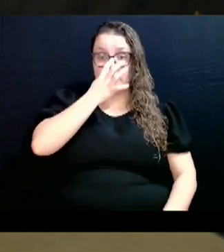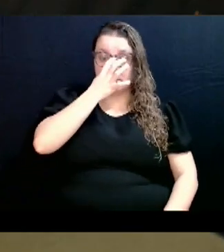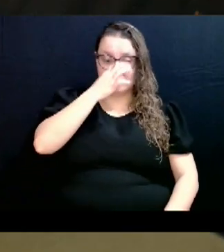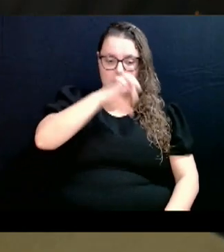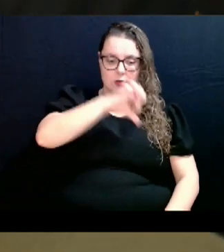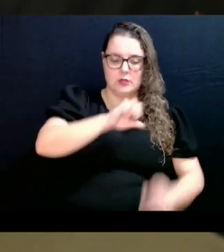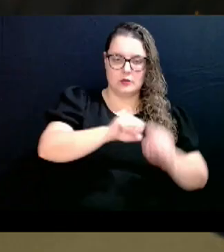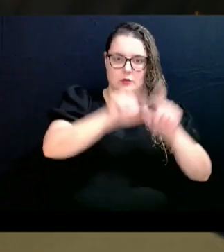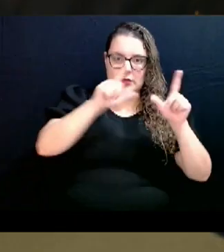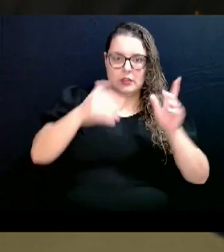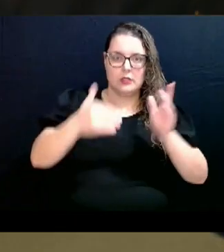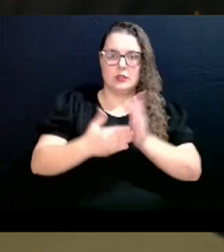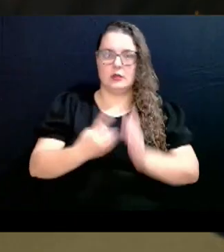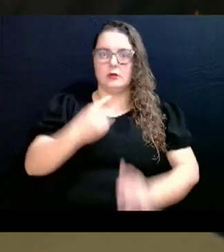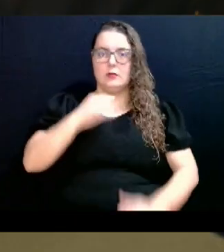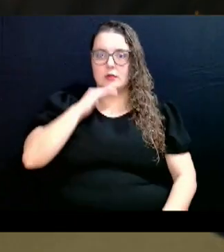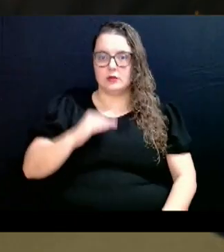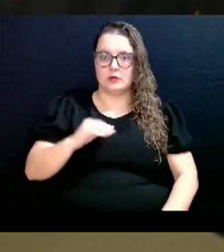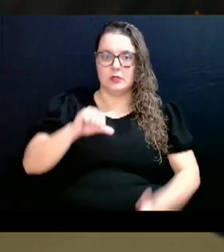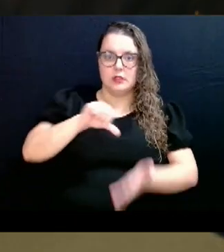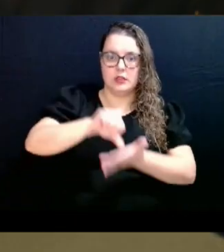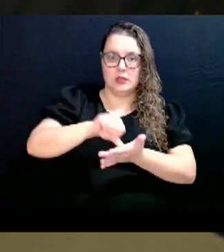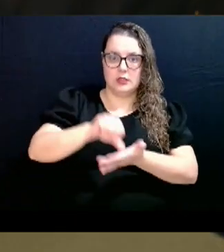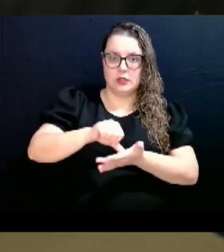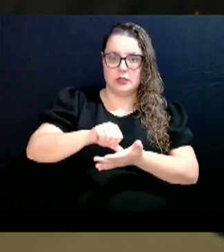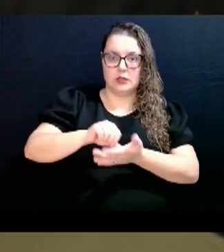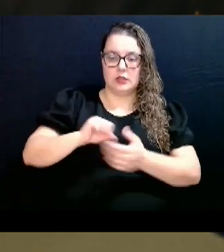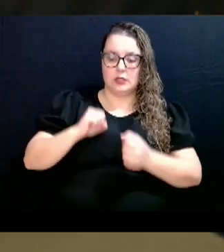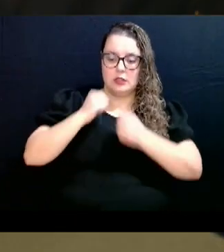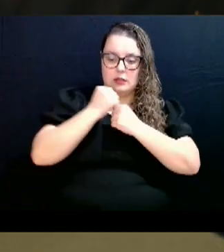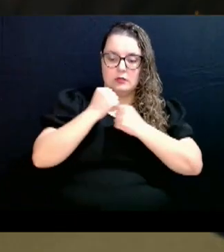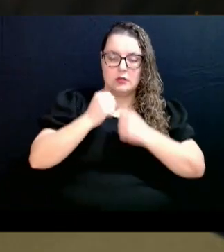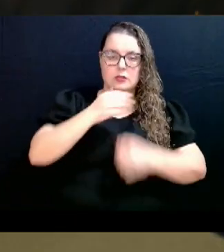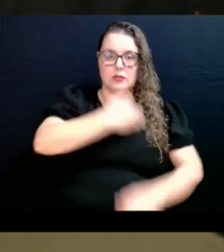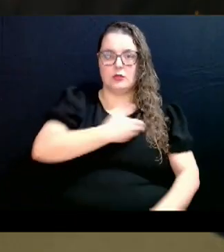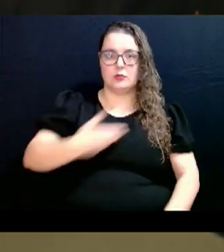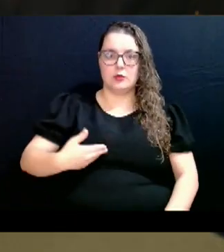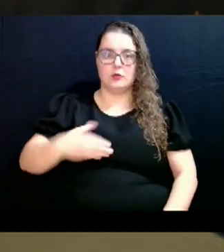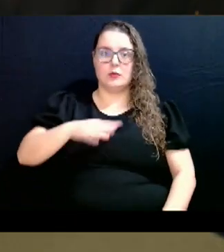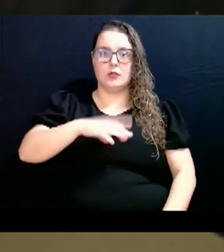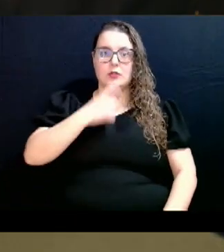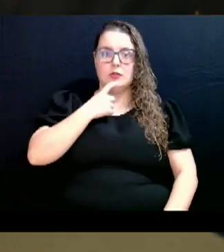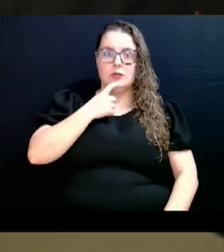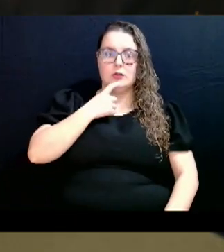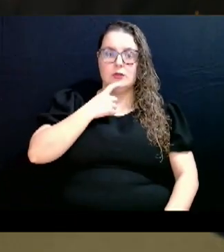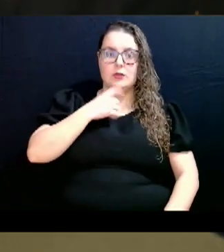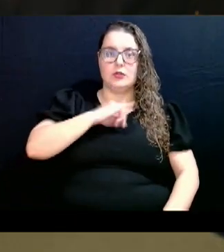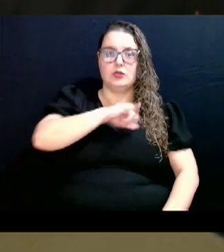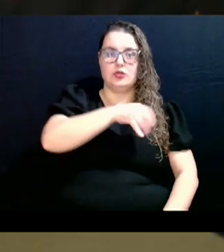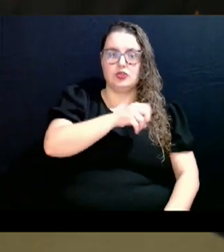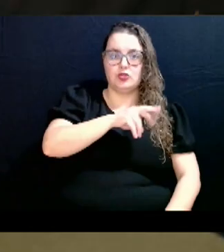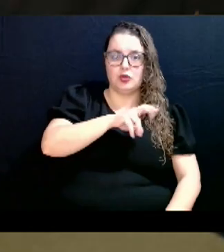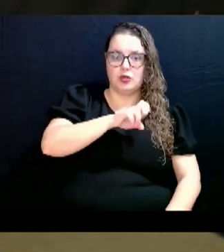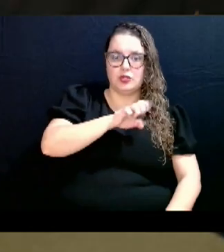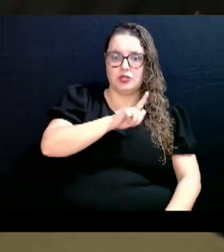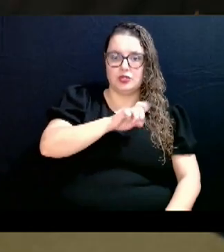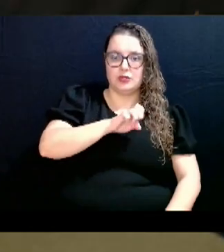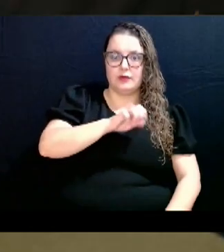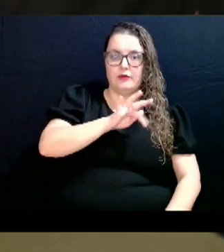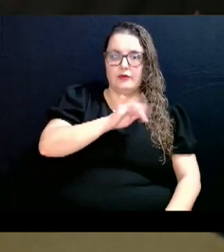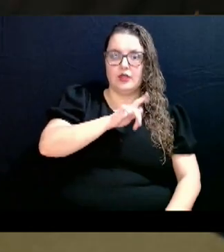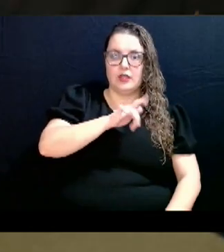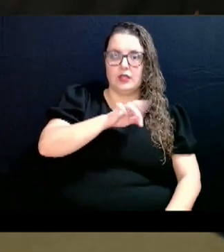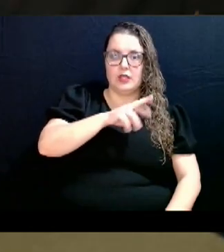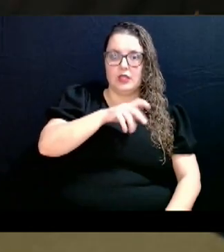da tarde na sede da Defensoria Pública de Campinas, na rua Jorge de Figueiredo Correia, 1219, no Taquaral.